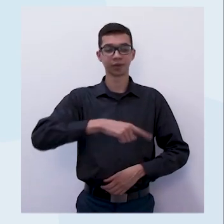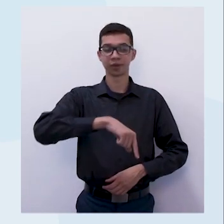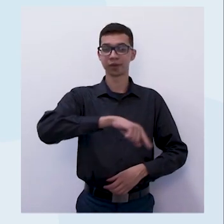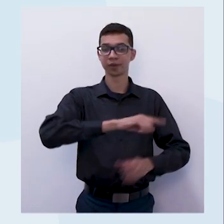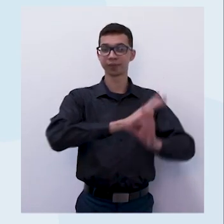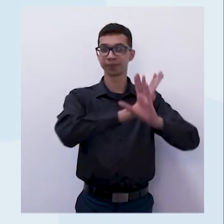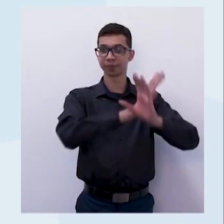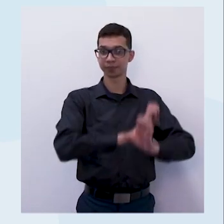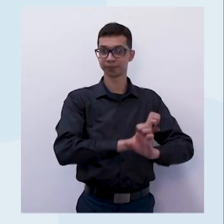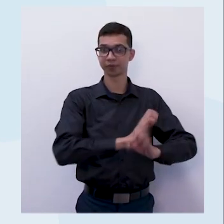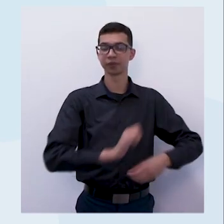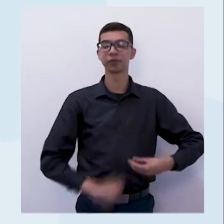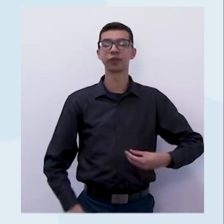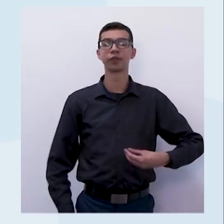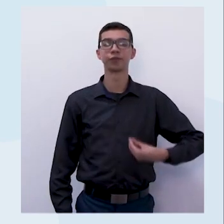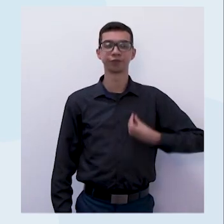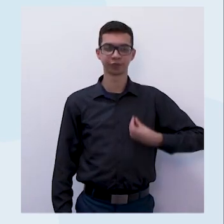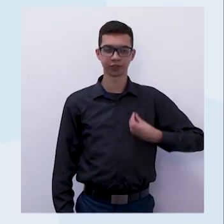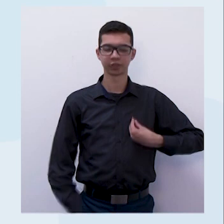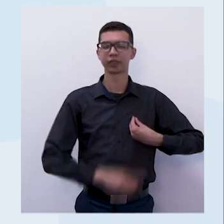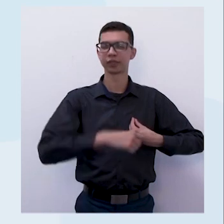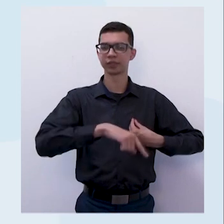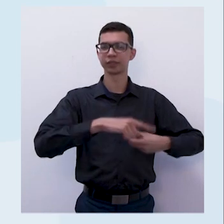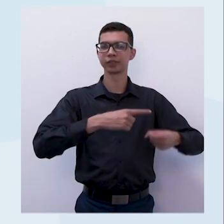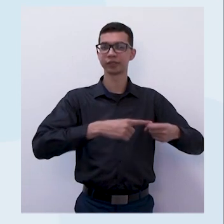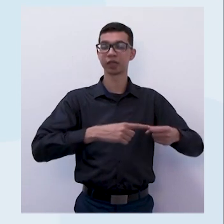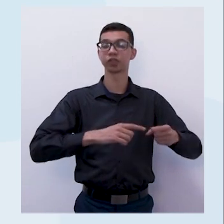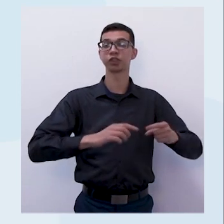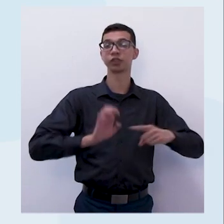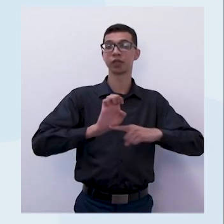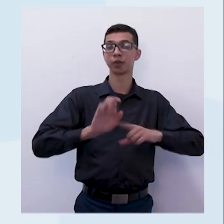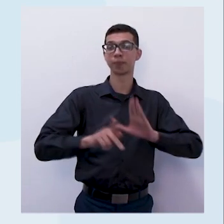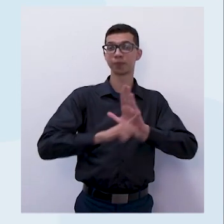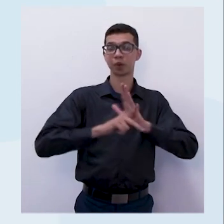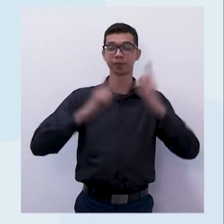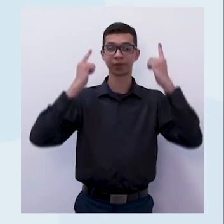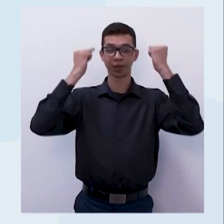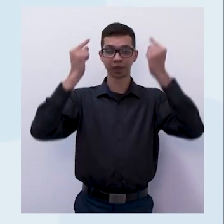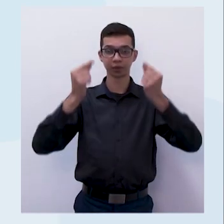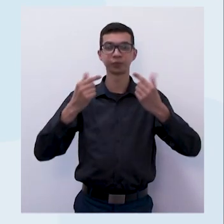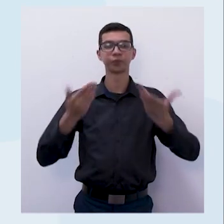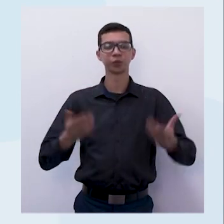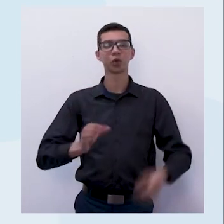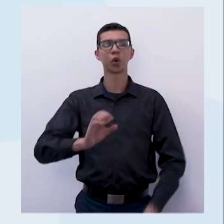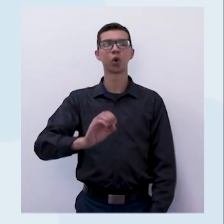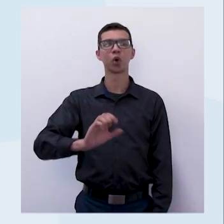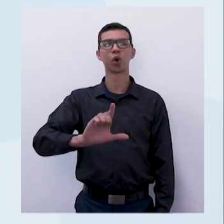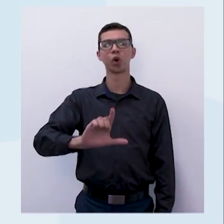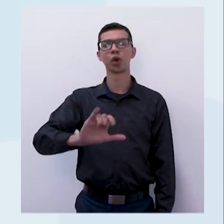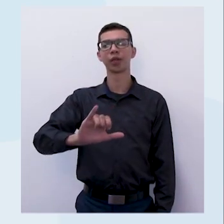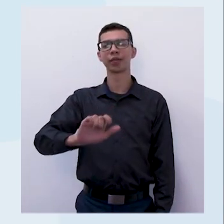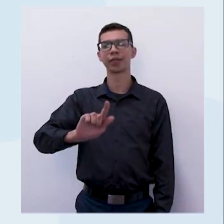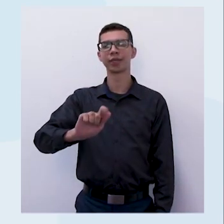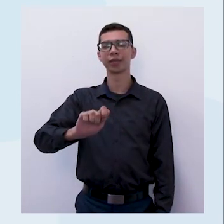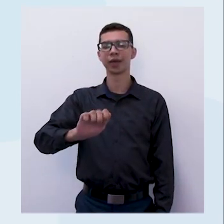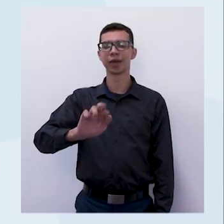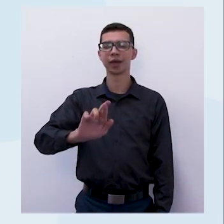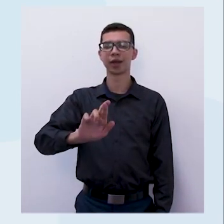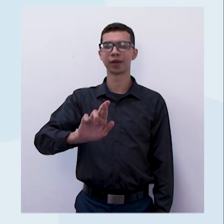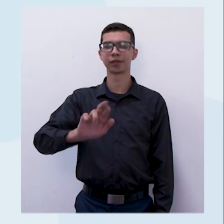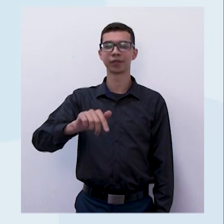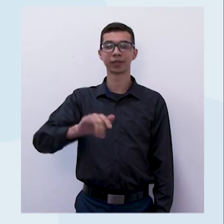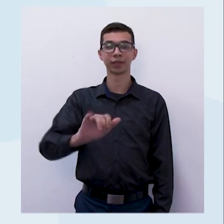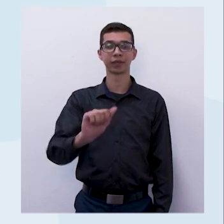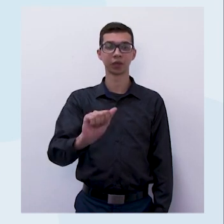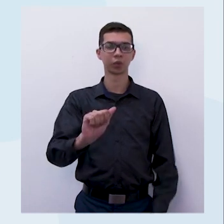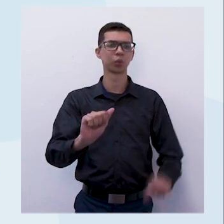enquanto cidade-estado grega, ela foi uma oligarquia. A palavra oligarquia significa